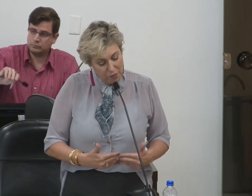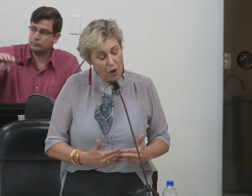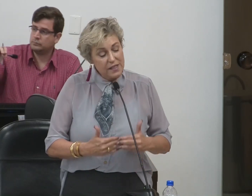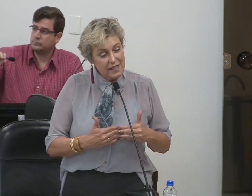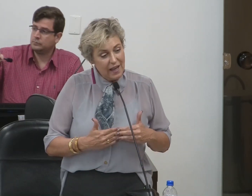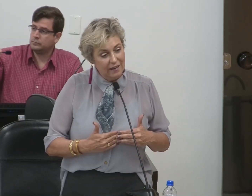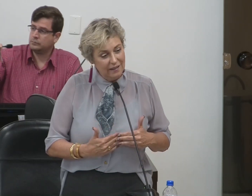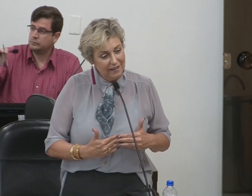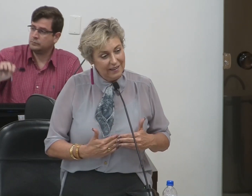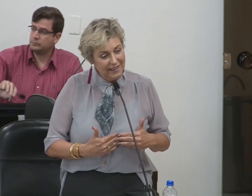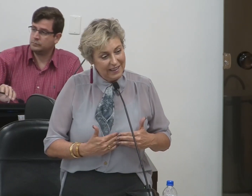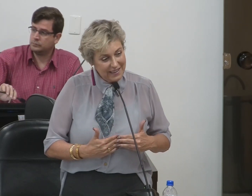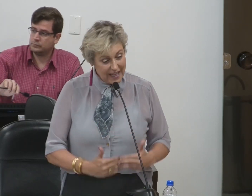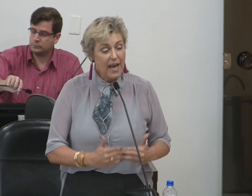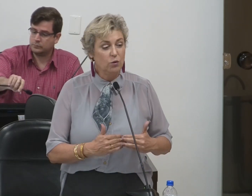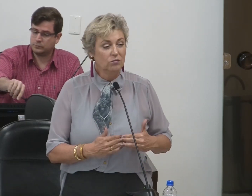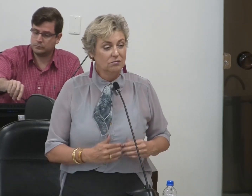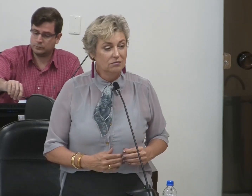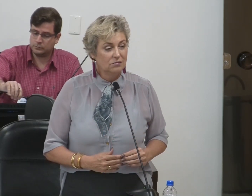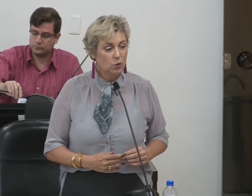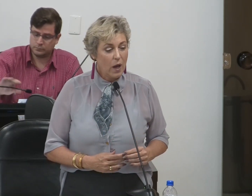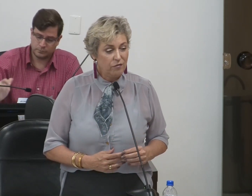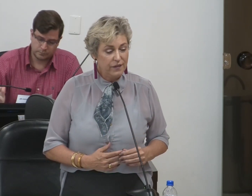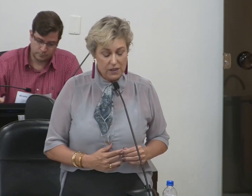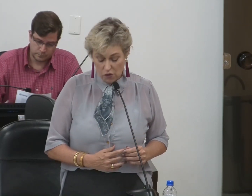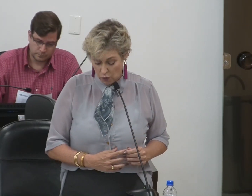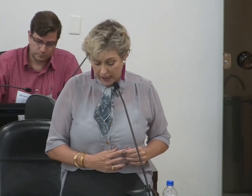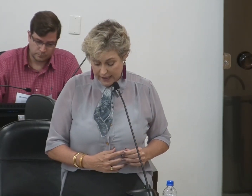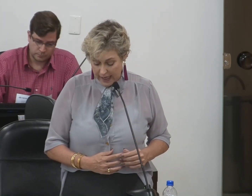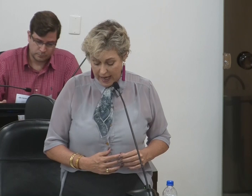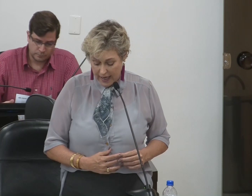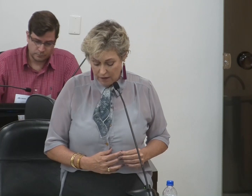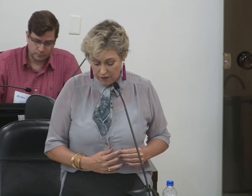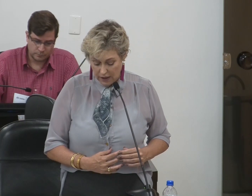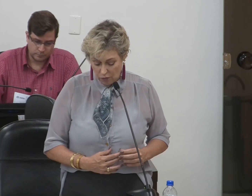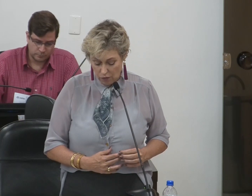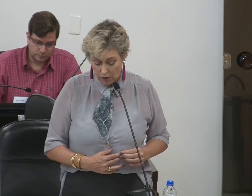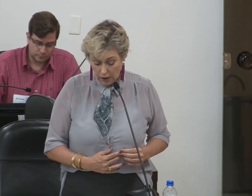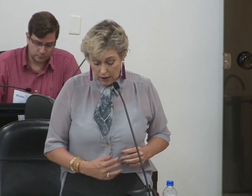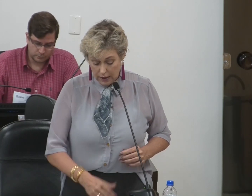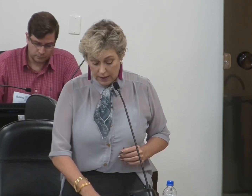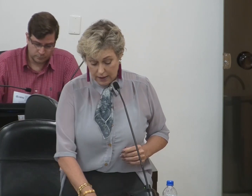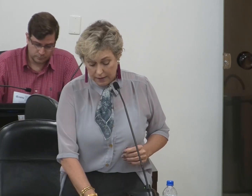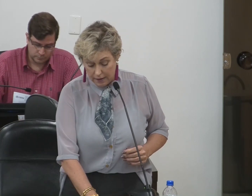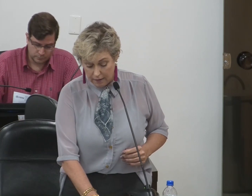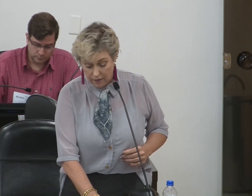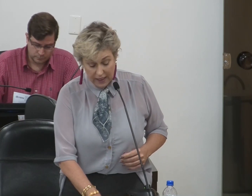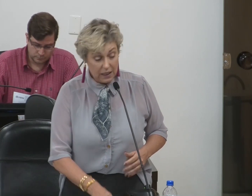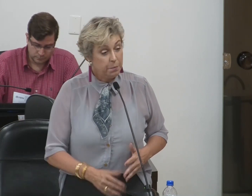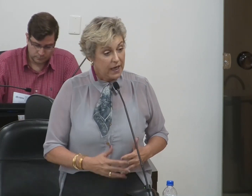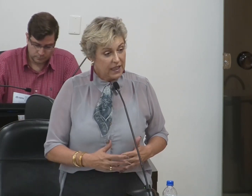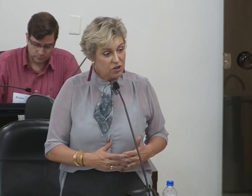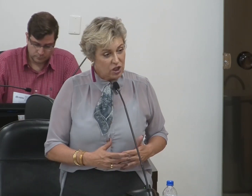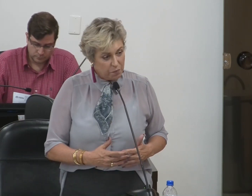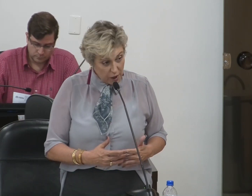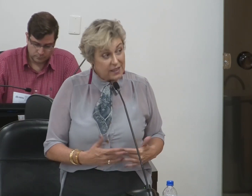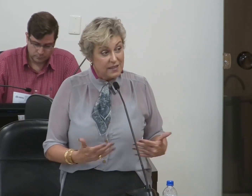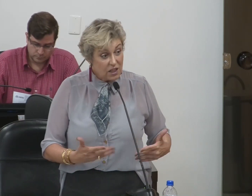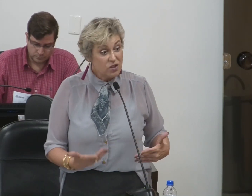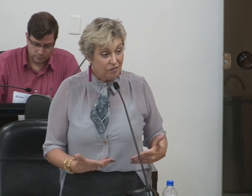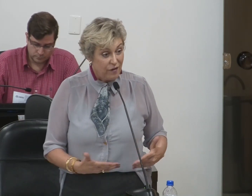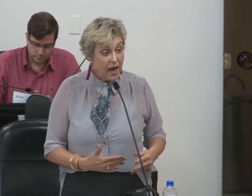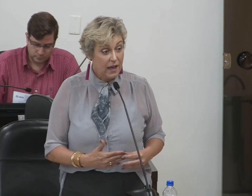gente possa dar um avanço nessa área, vereador Wagner, para que a gente